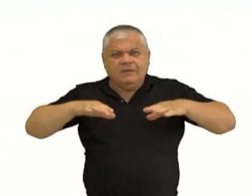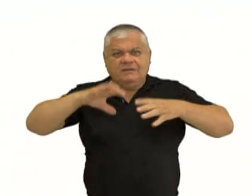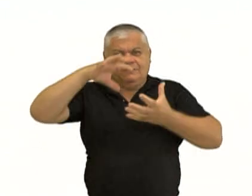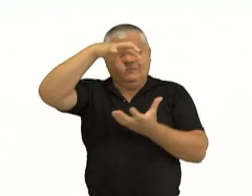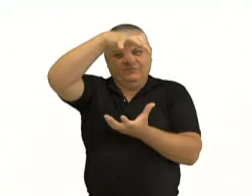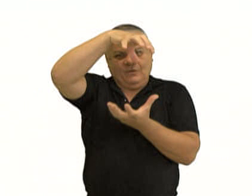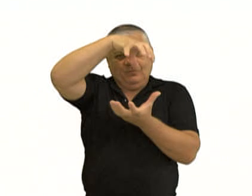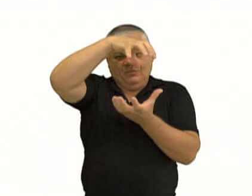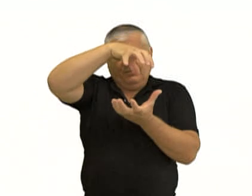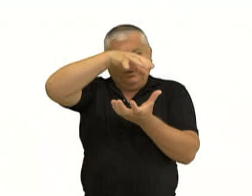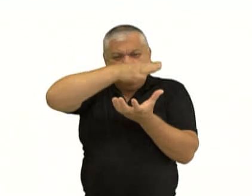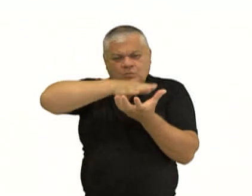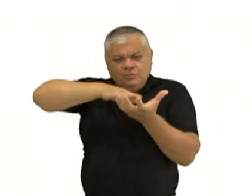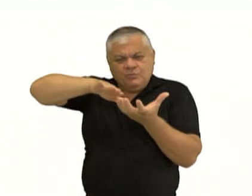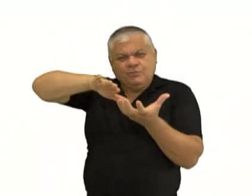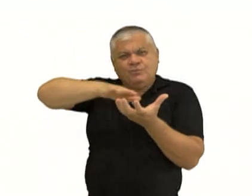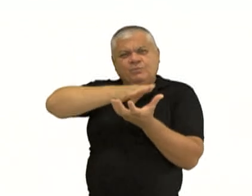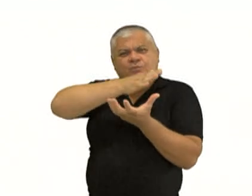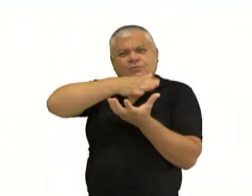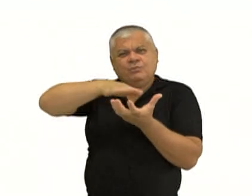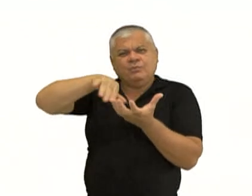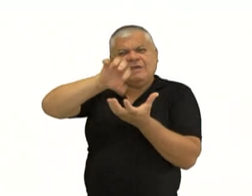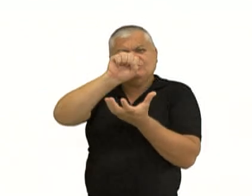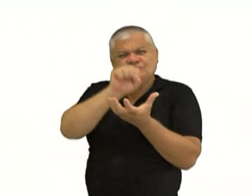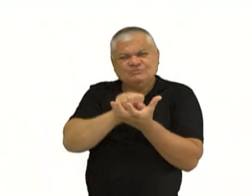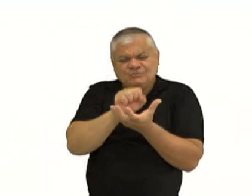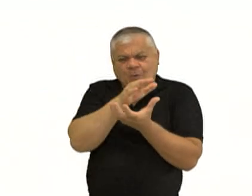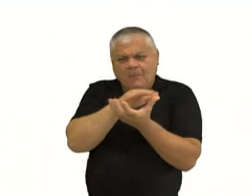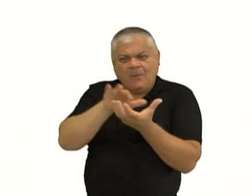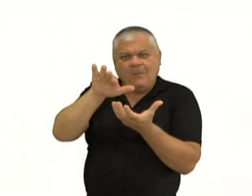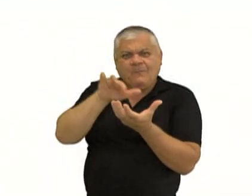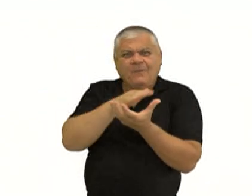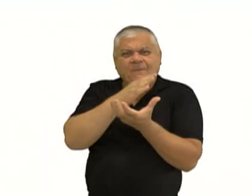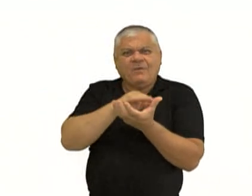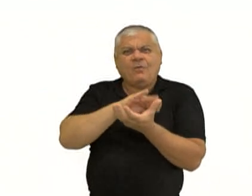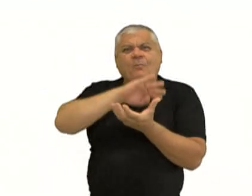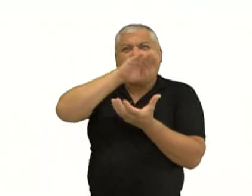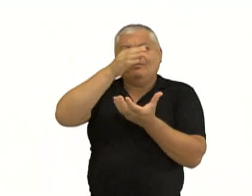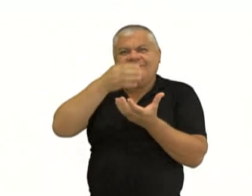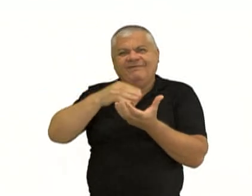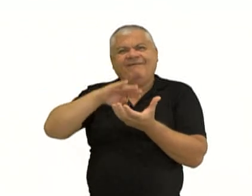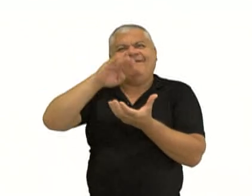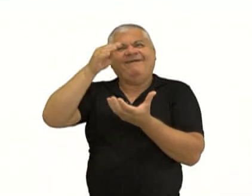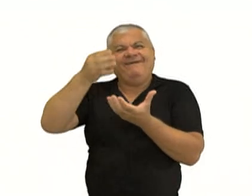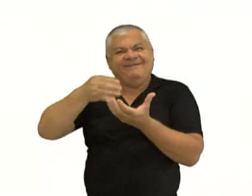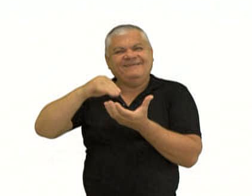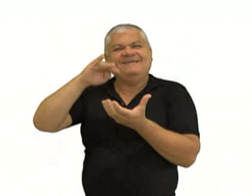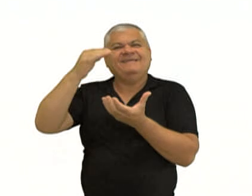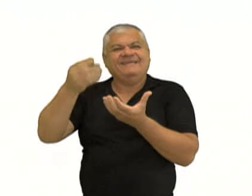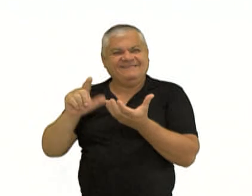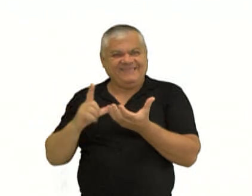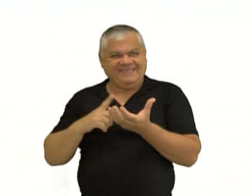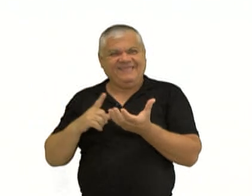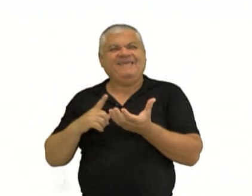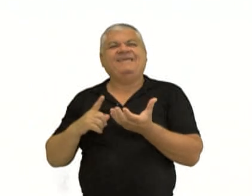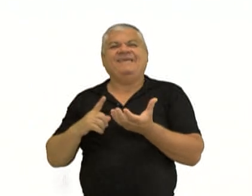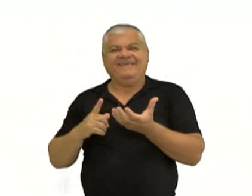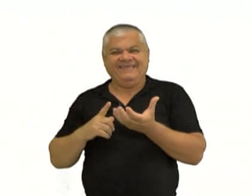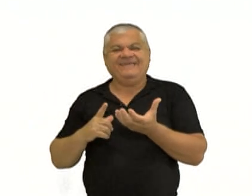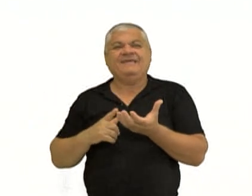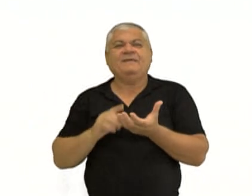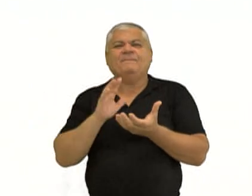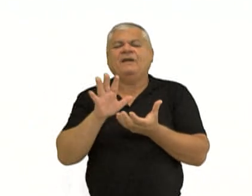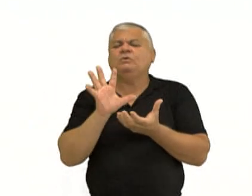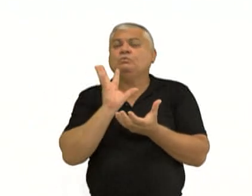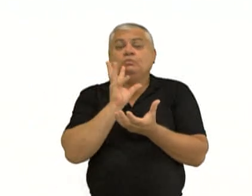sul, tá? Então aí nós vamos ter ali algumas áreas montanhosas, alguns glaciares que se destacam ali, mas